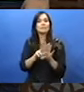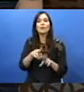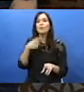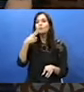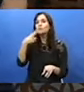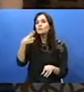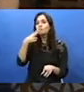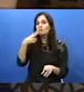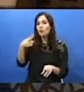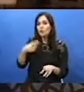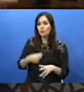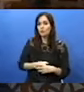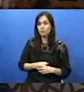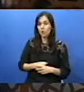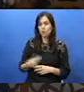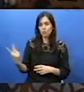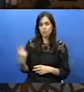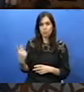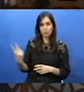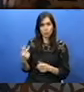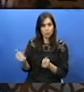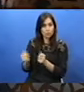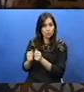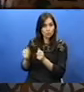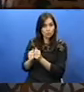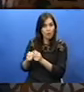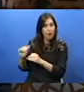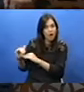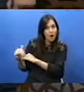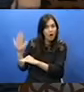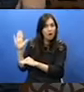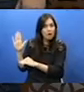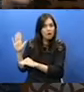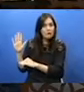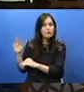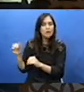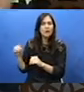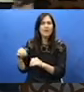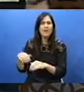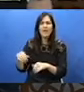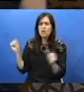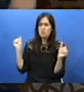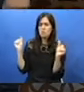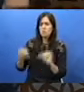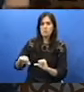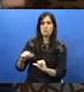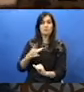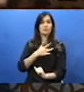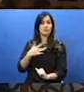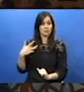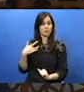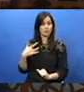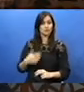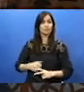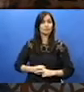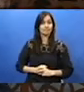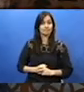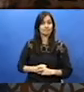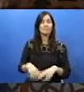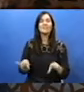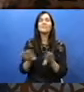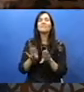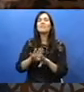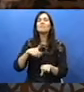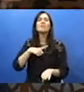o consumo de ambas, e principalmente em excesso, prejudica muito a nossa saúde. E também temos